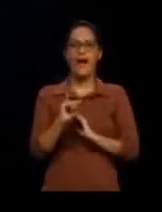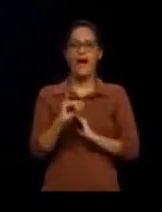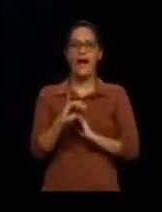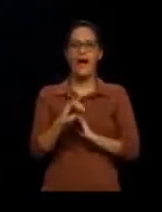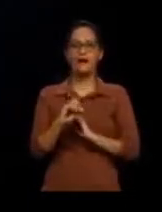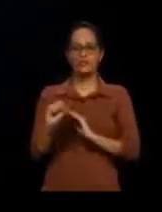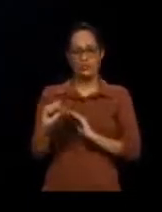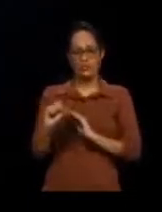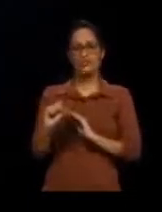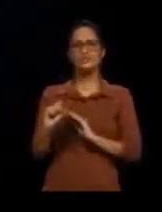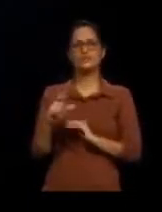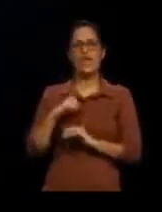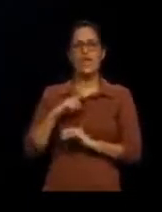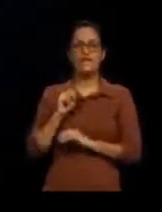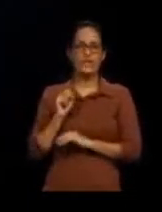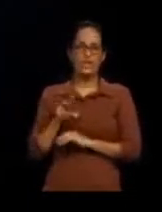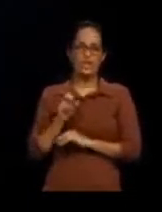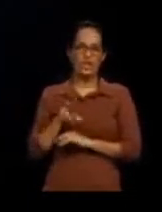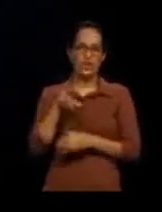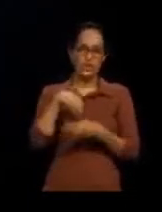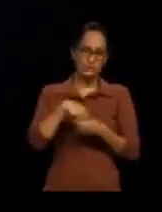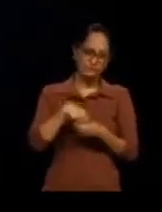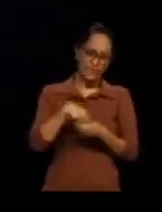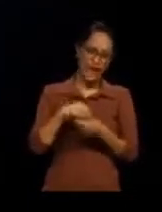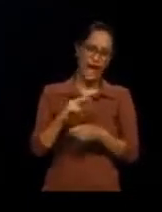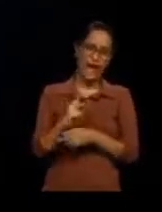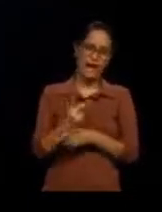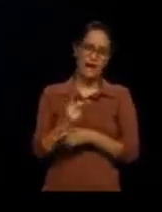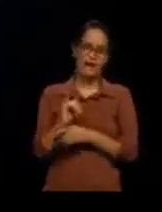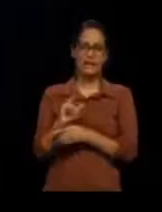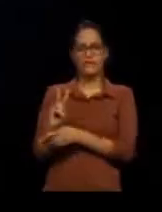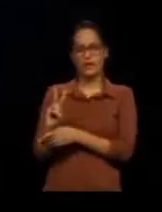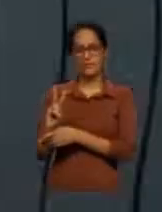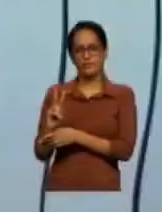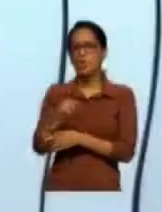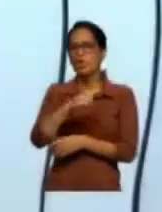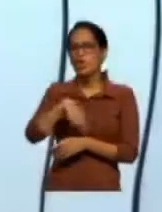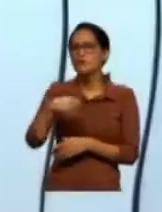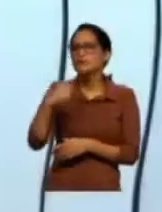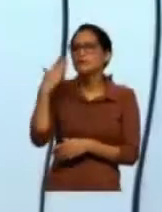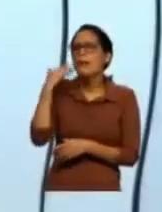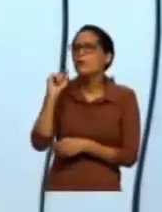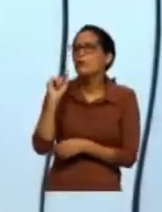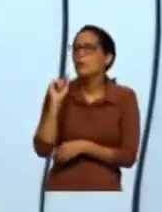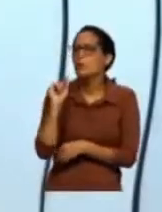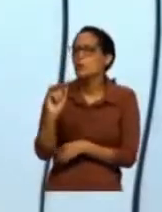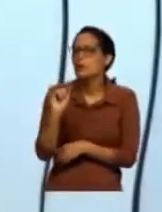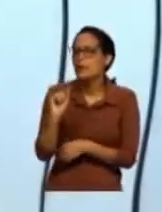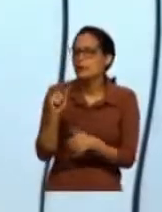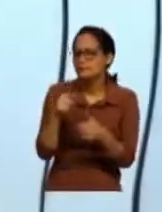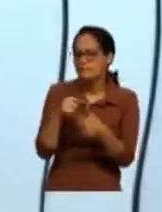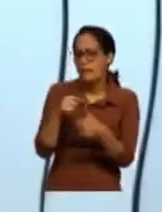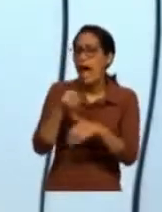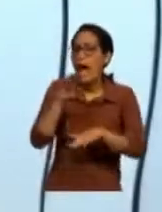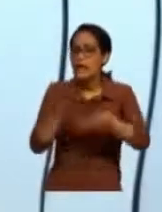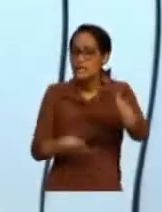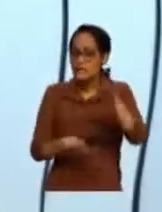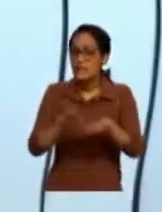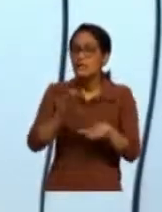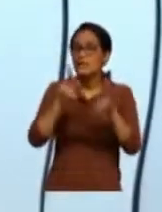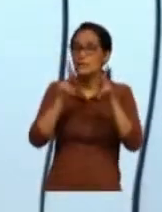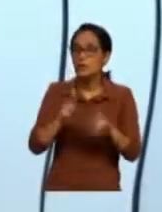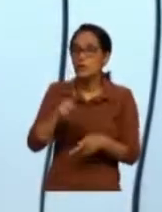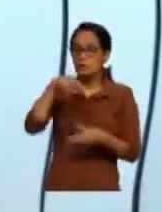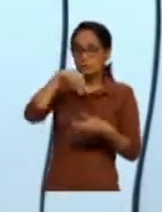portadora do vírus HIV, a gente tem que ter uma coisa em mente. Primeira coisa, a pessoa ela pode ser portadora do vírus